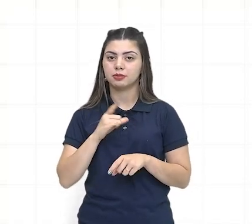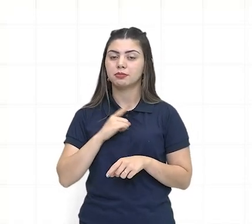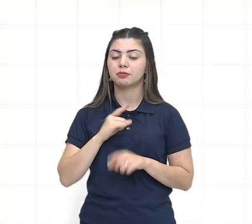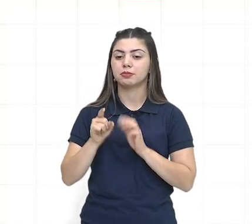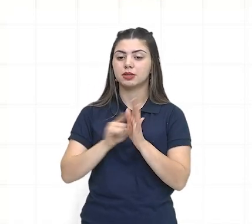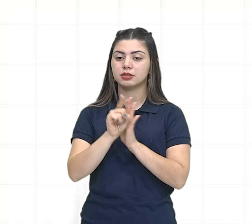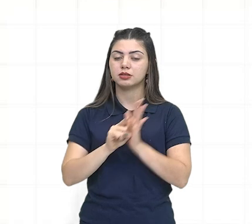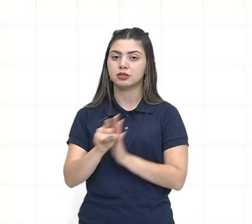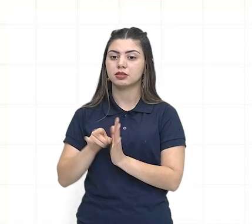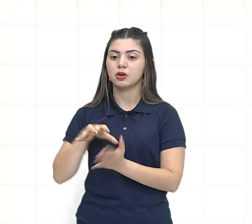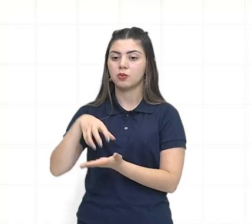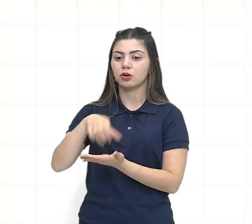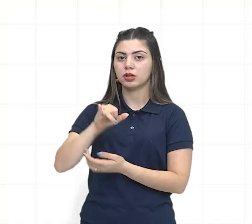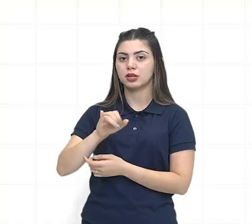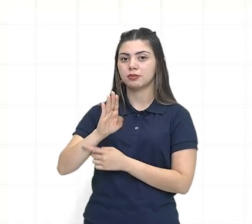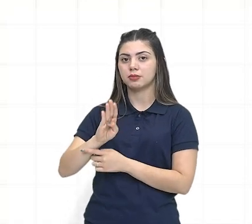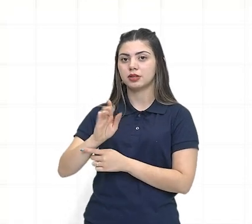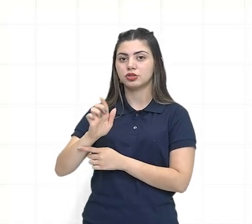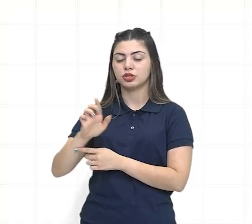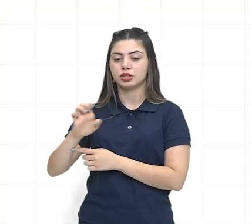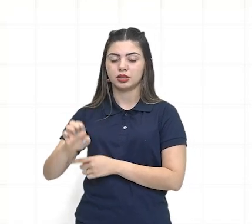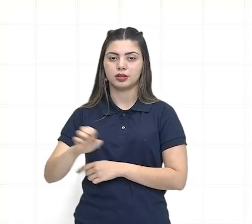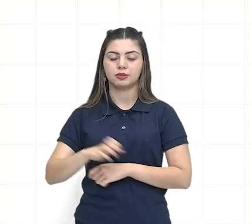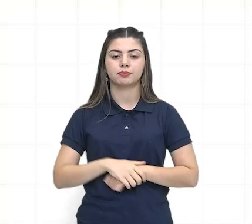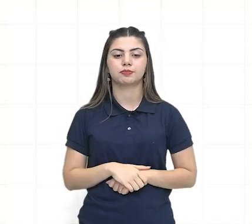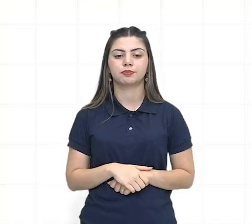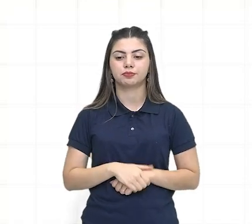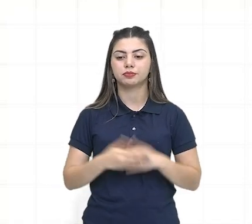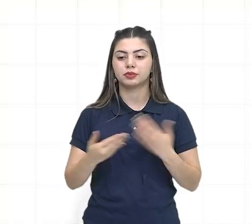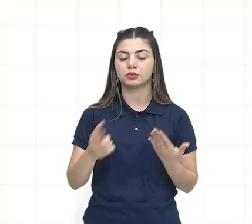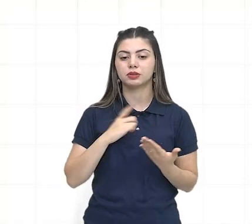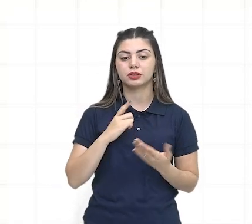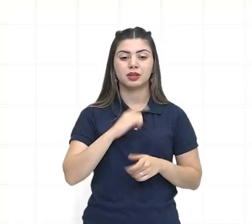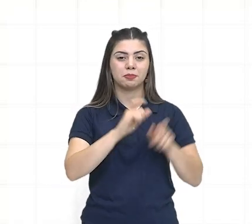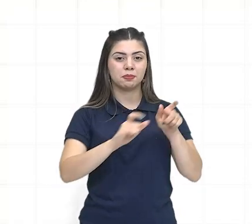Censo Demográfico de 2010. Olha só, tem